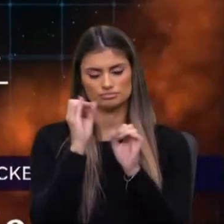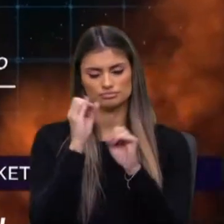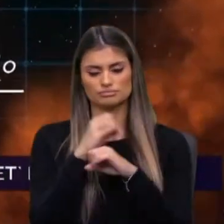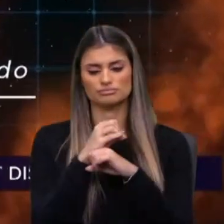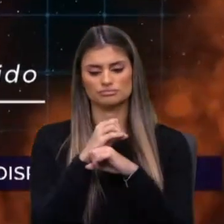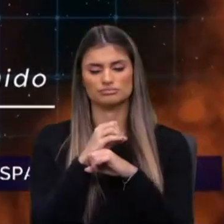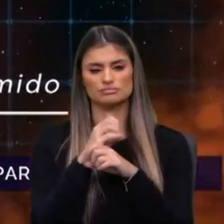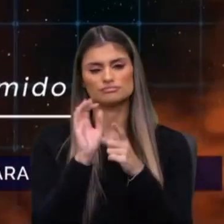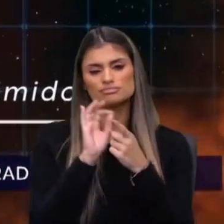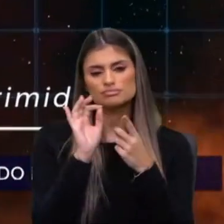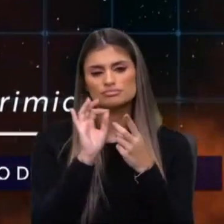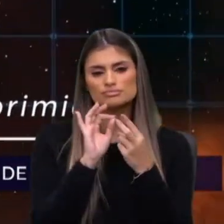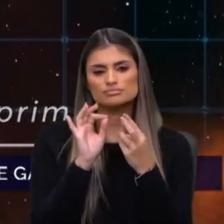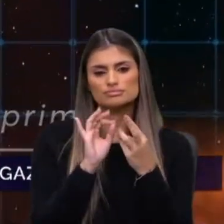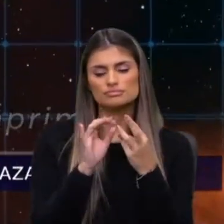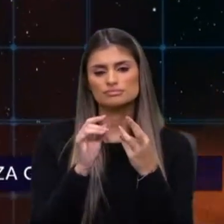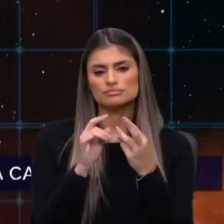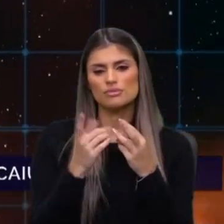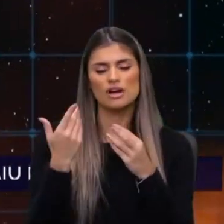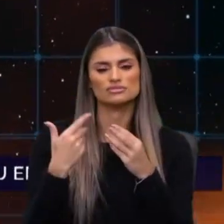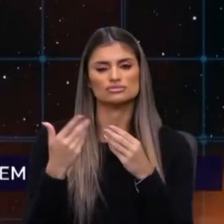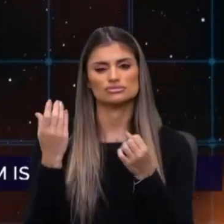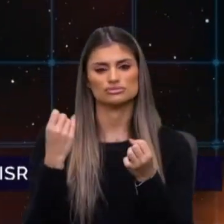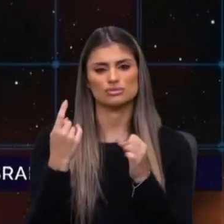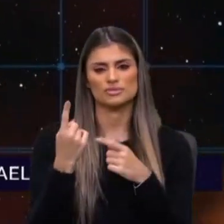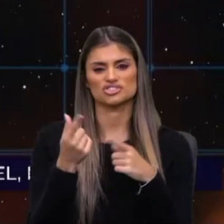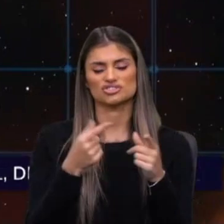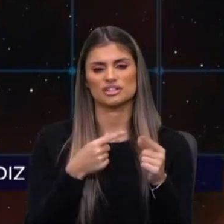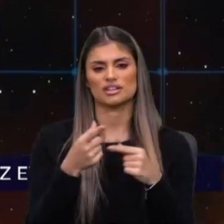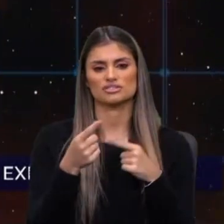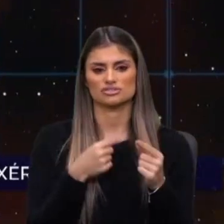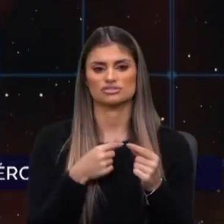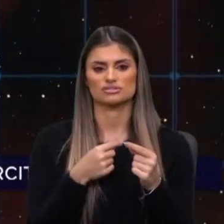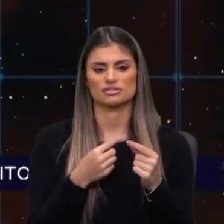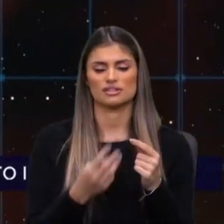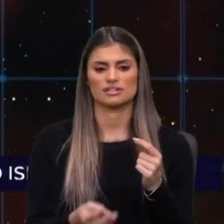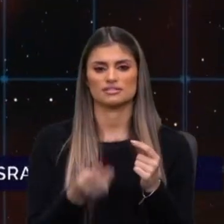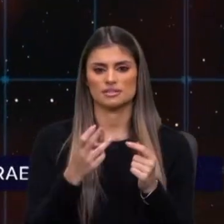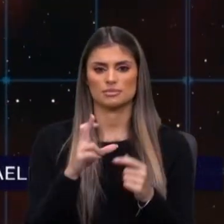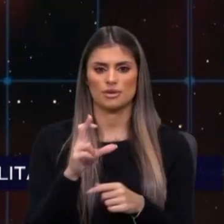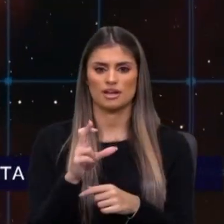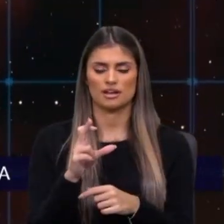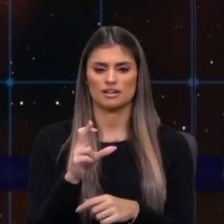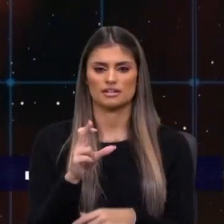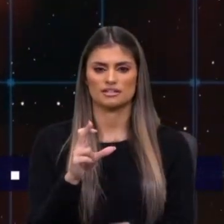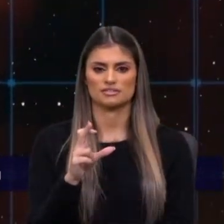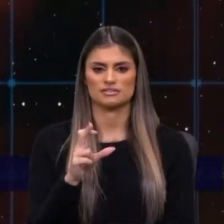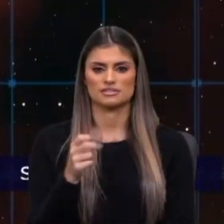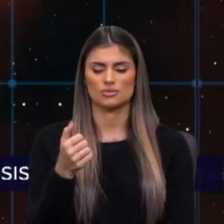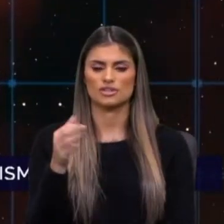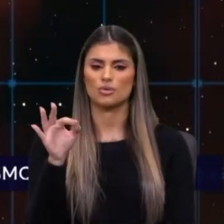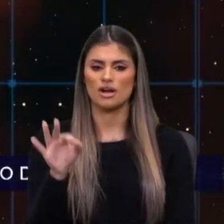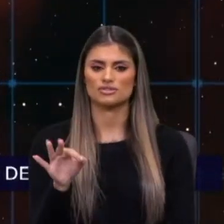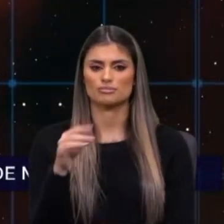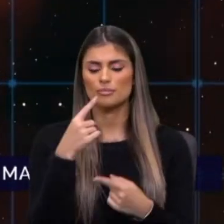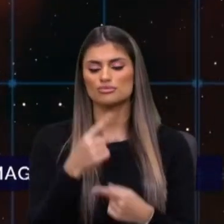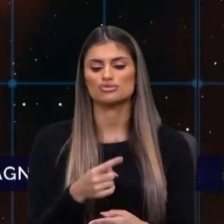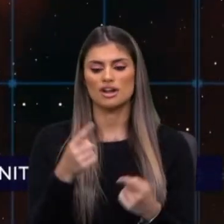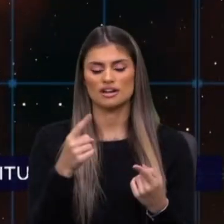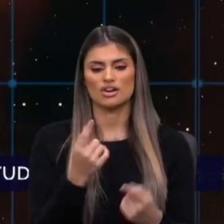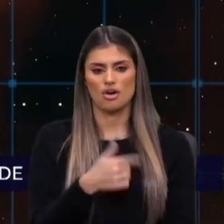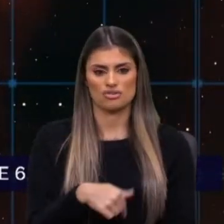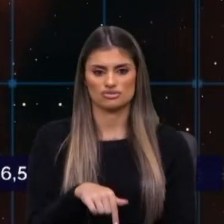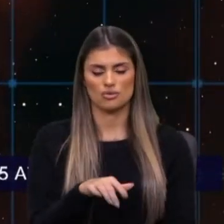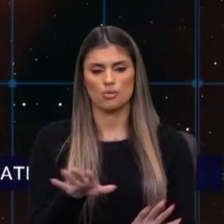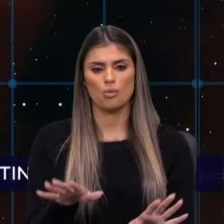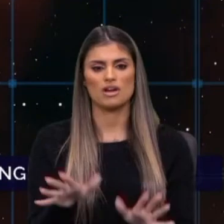com um detalhe sem precedentes uma dessas estrelas, Wolf-Rayet, a WR124, para nos mostrar